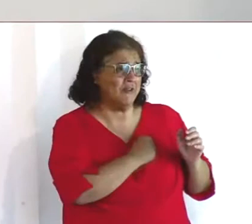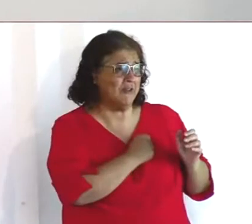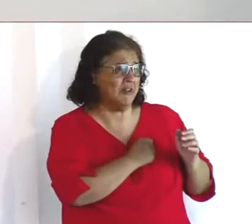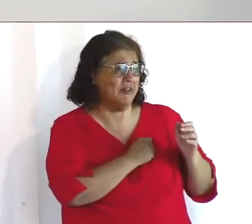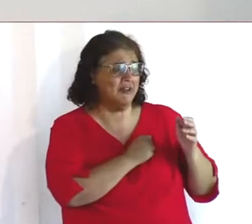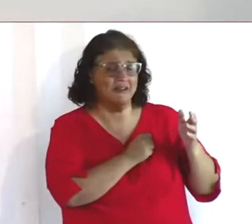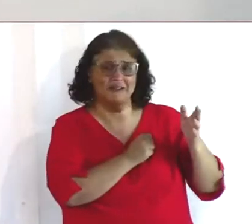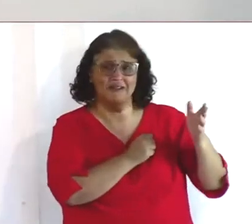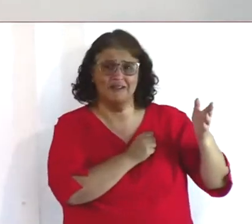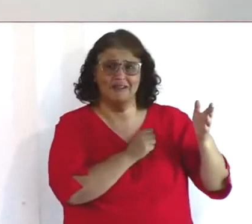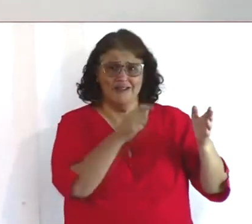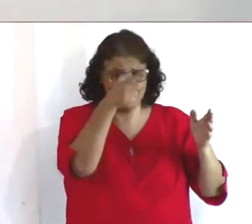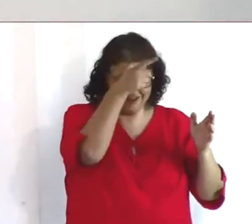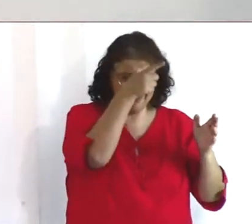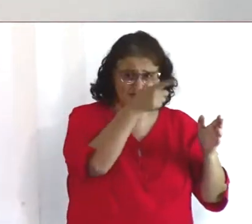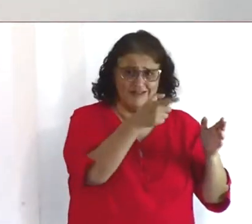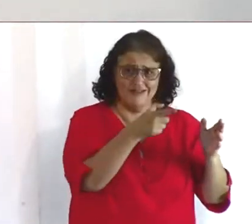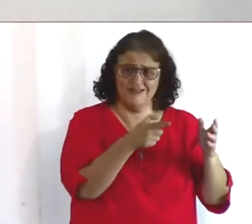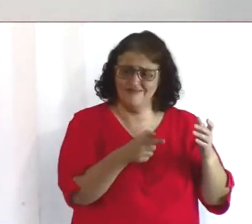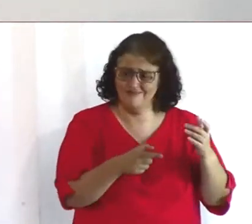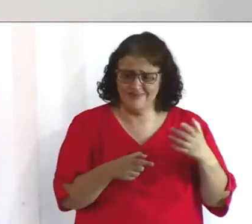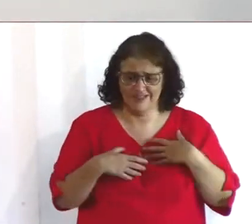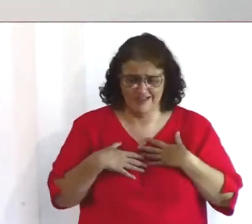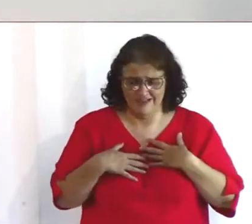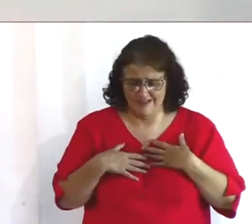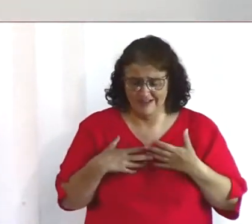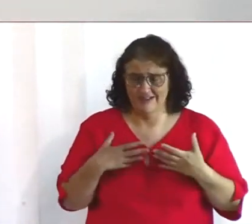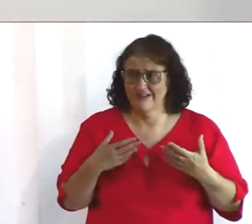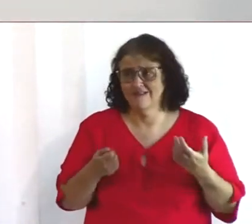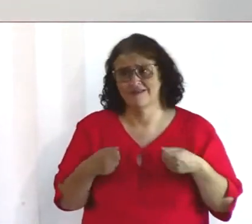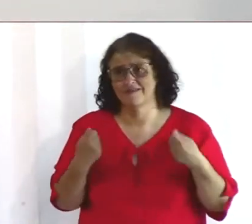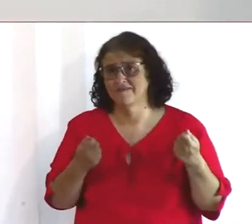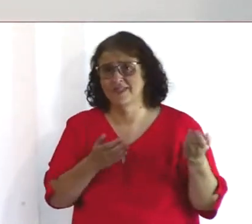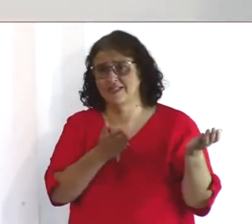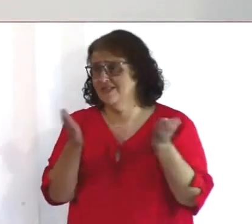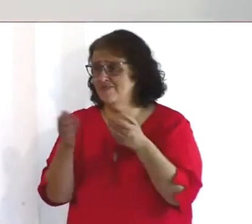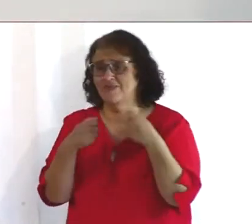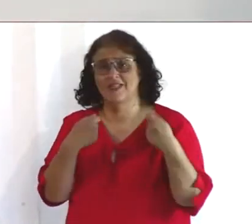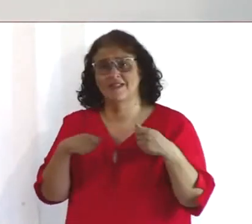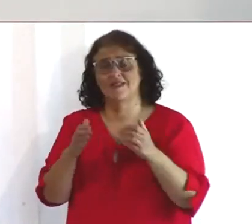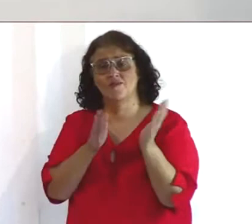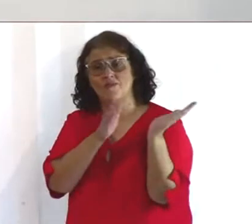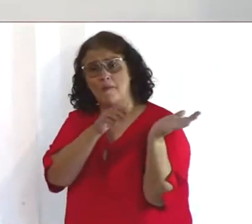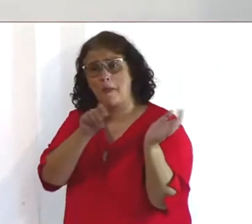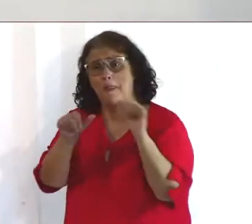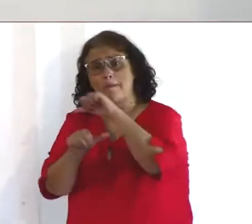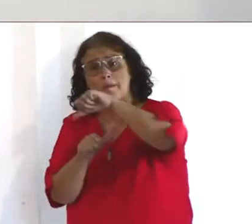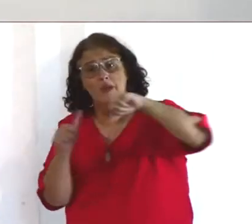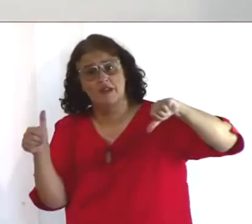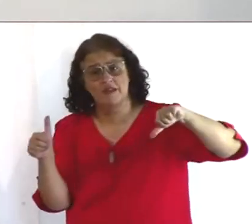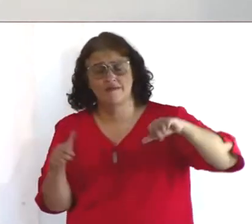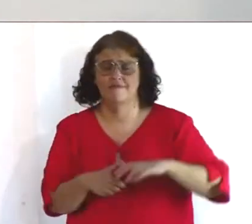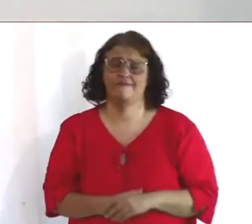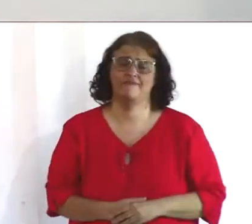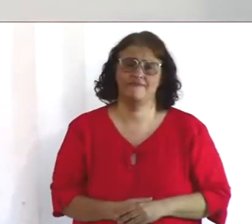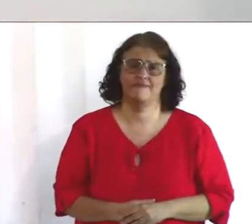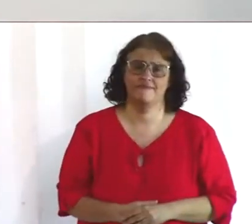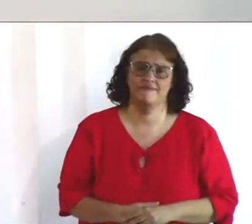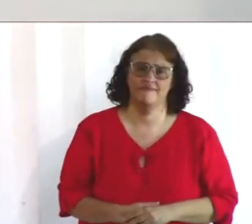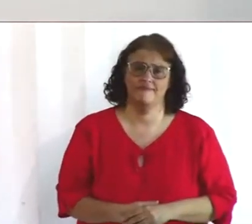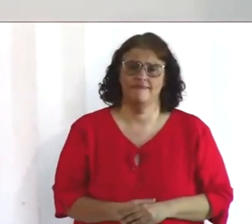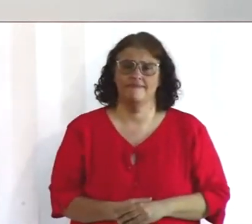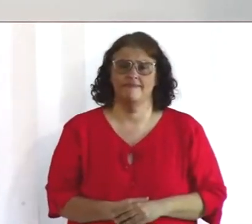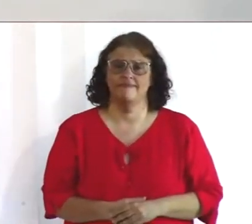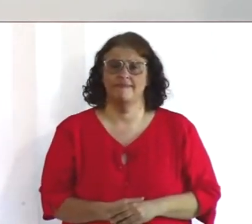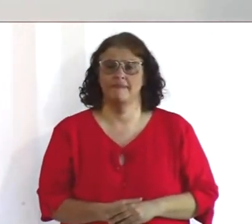minha esperança. Acho que é a esperança de todo pastor evangelista. Eu sei que tem descrentes no meio da igreja.